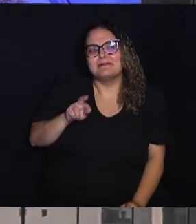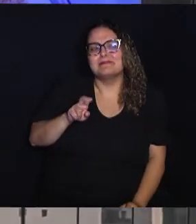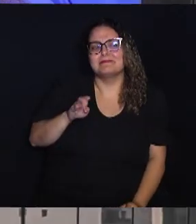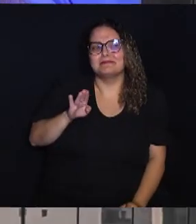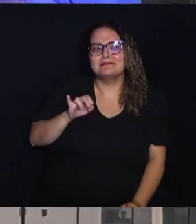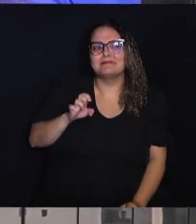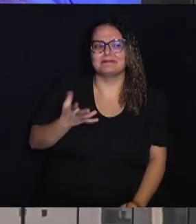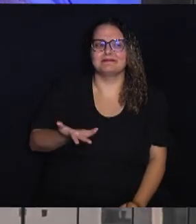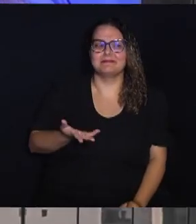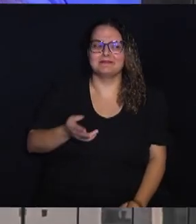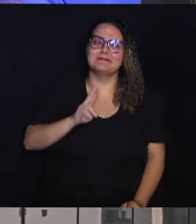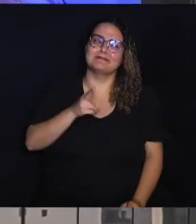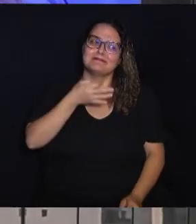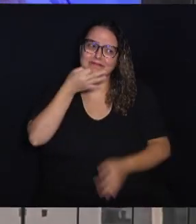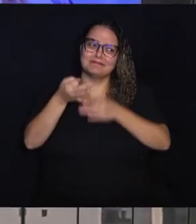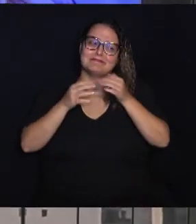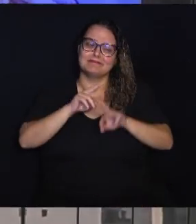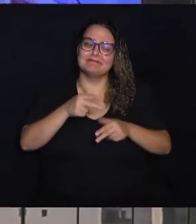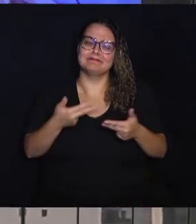muita coisa, né?